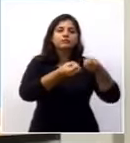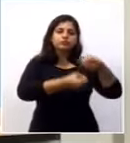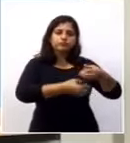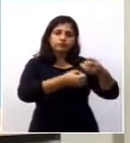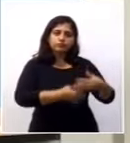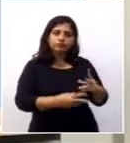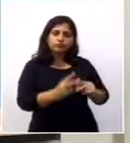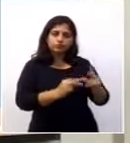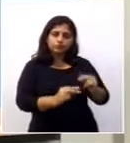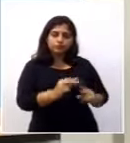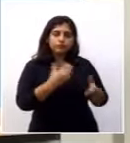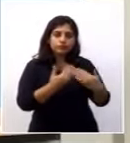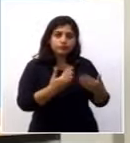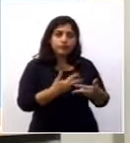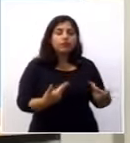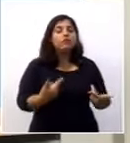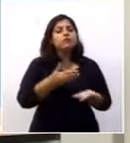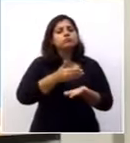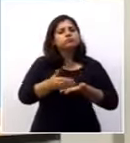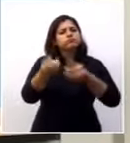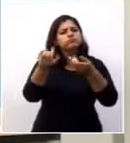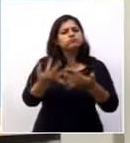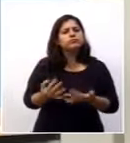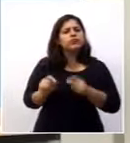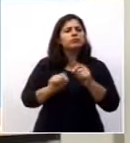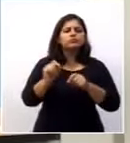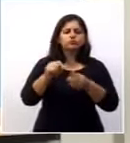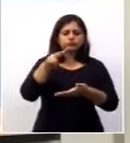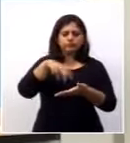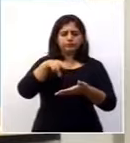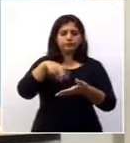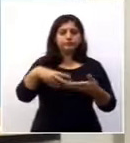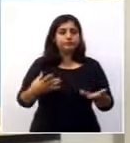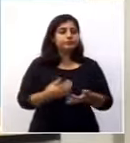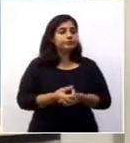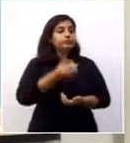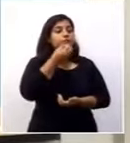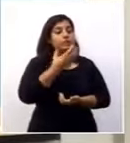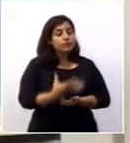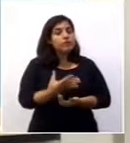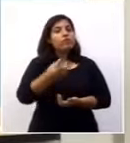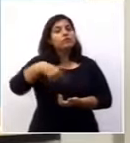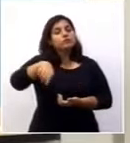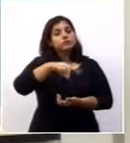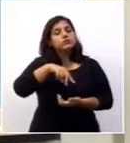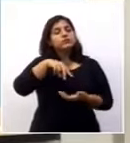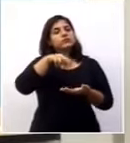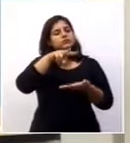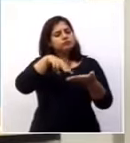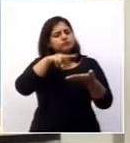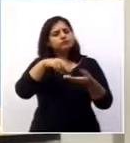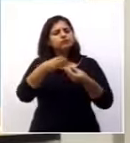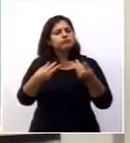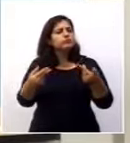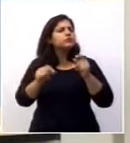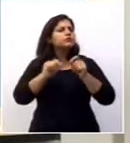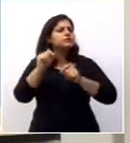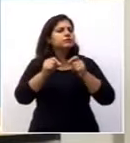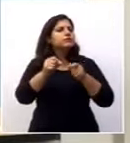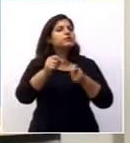tá? E nós já vamos começar falando um pouquinho sobre leitura. Bom, vocês vão ver agora algumas questões, eu gostaria que